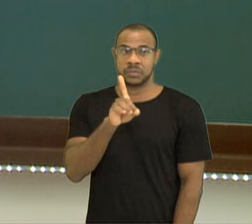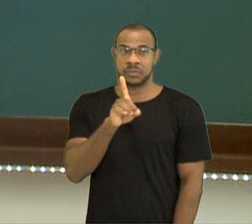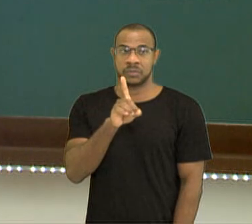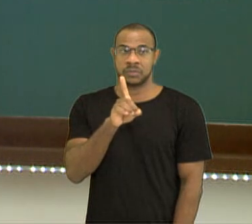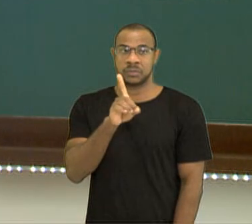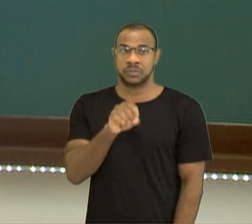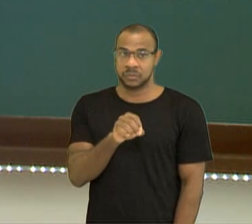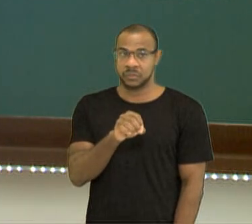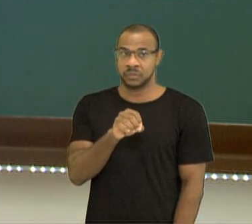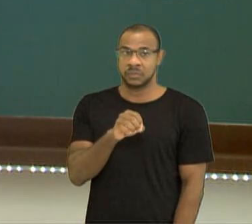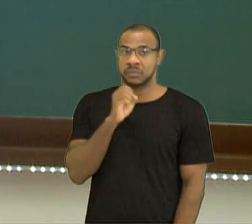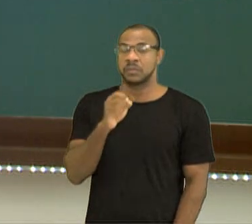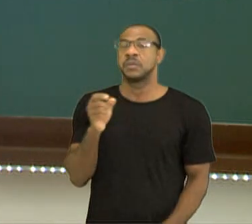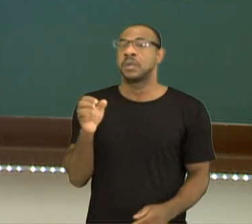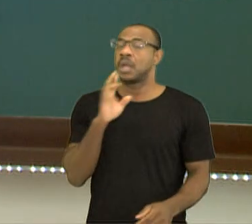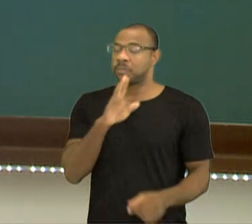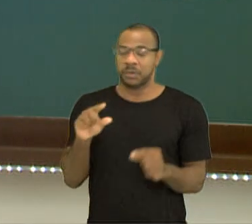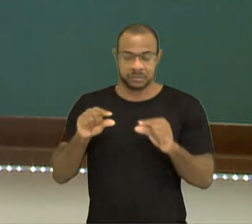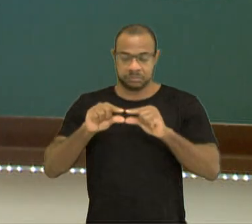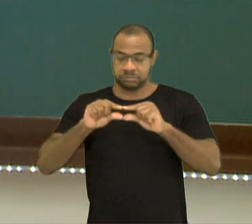uma resposta completa, então na